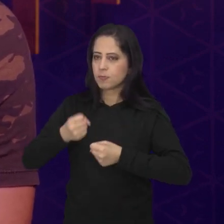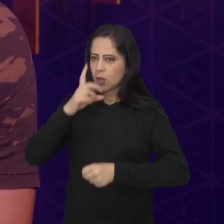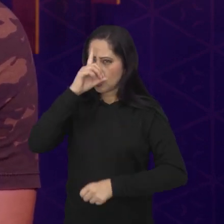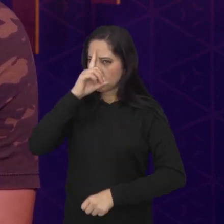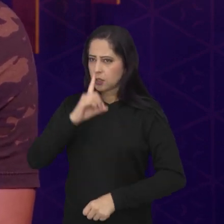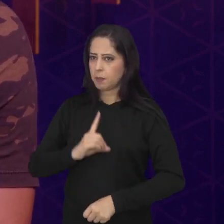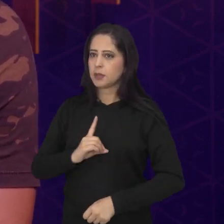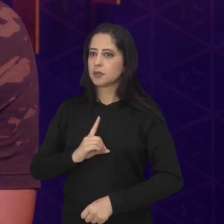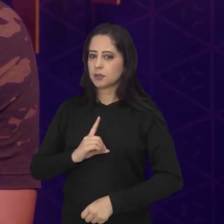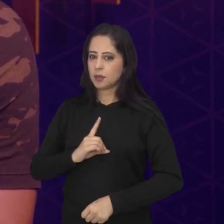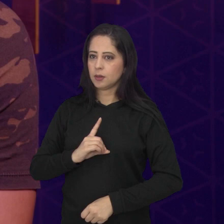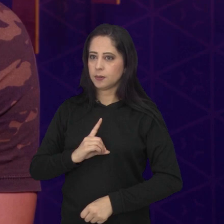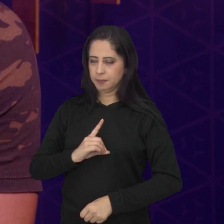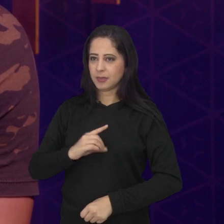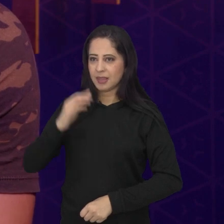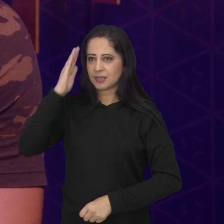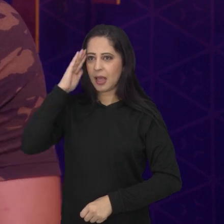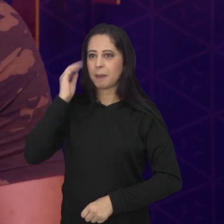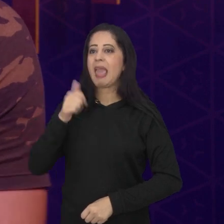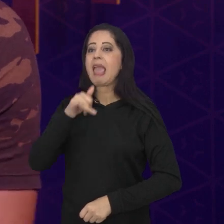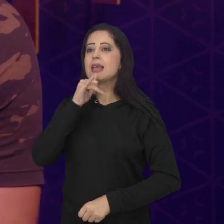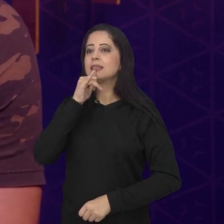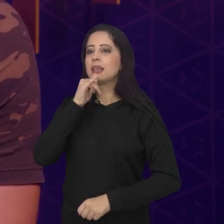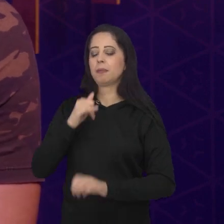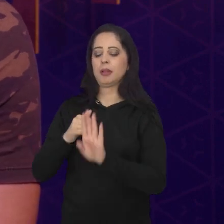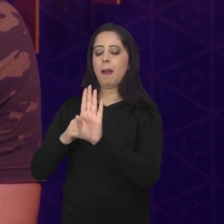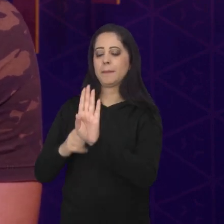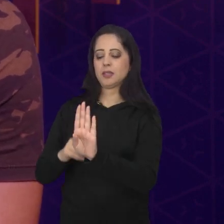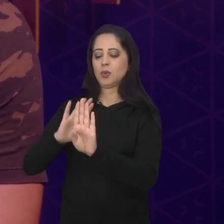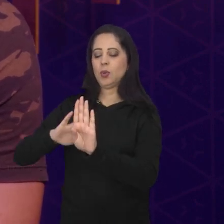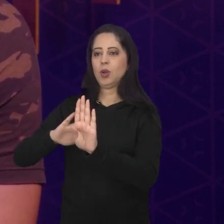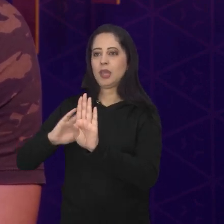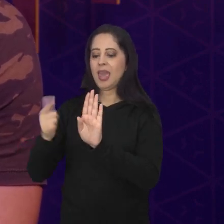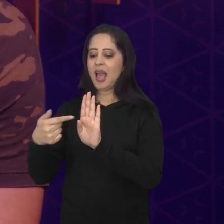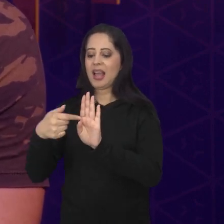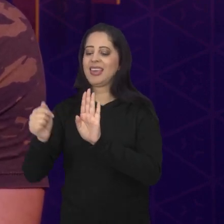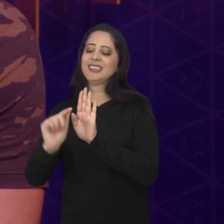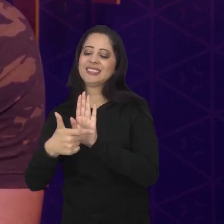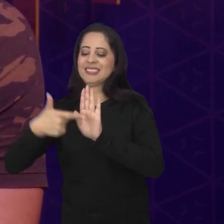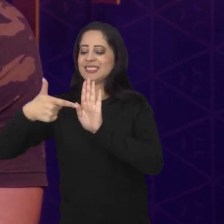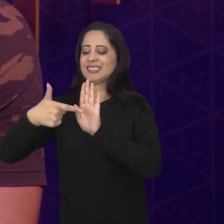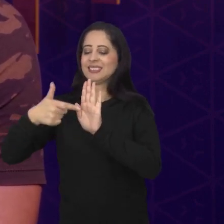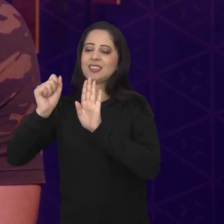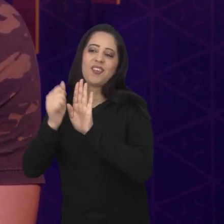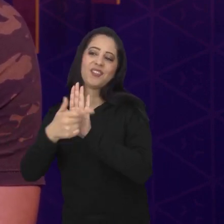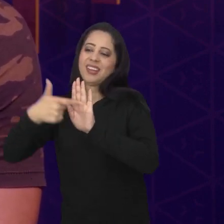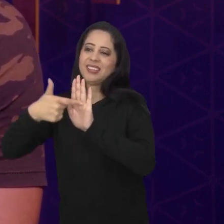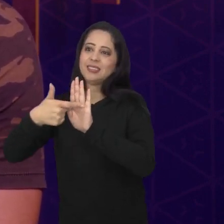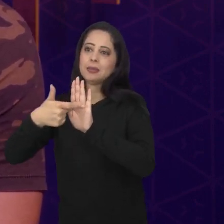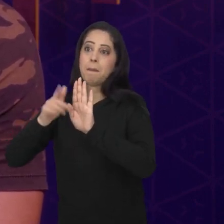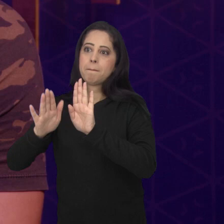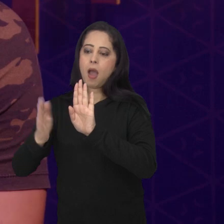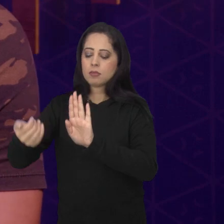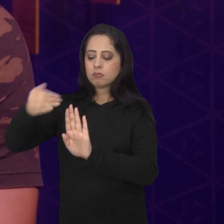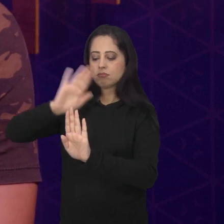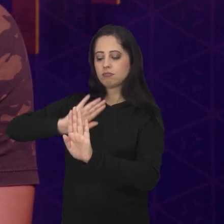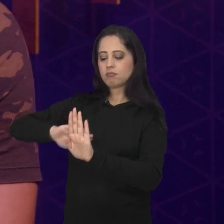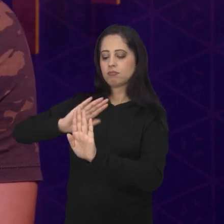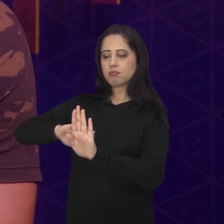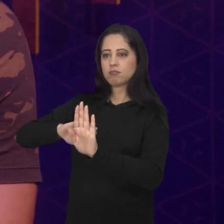também essas questões. Por isso que eu acho que a gente tem que ter bastante empatia com os nossos amigos,